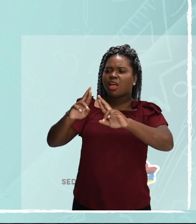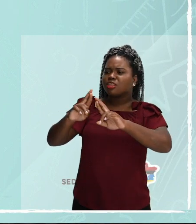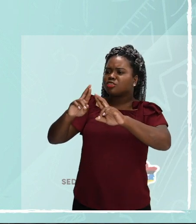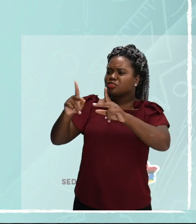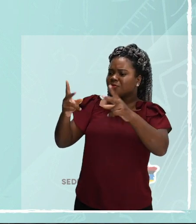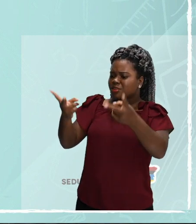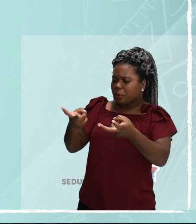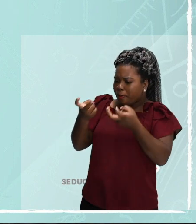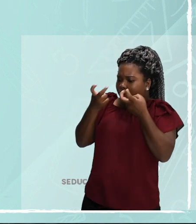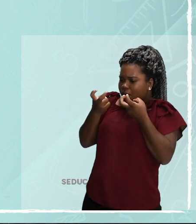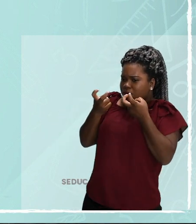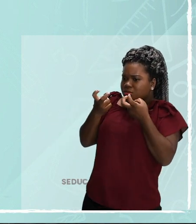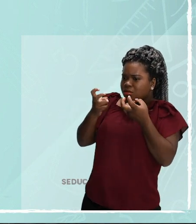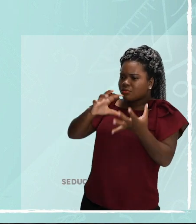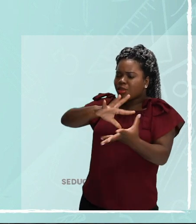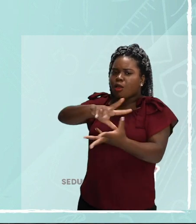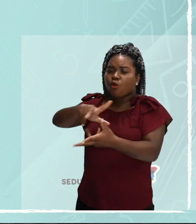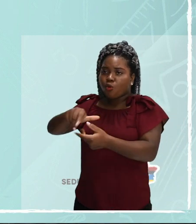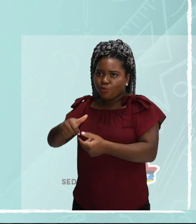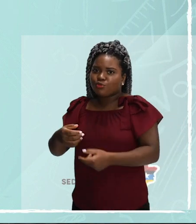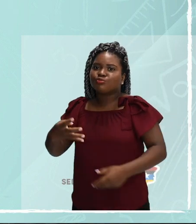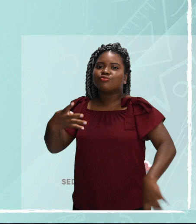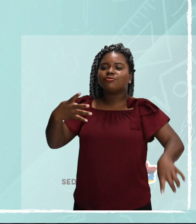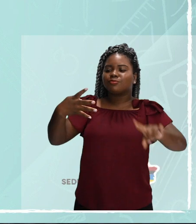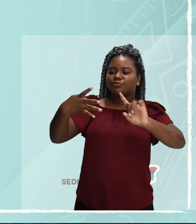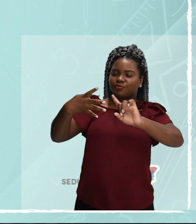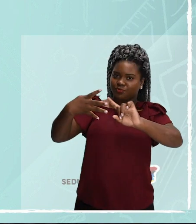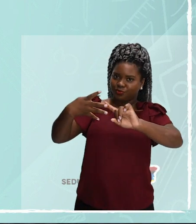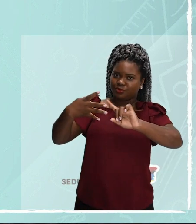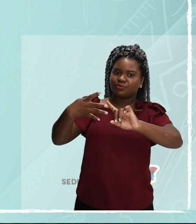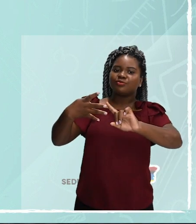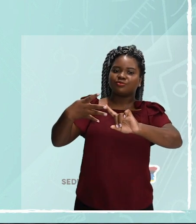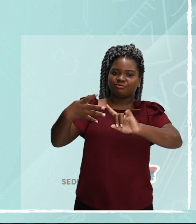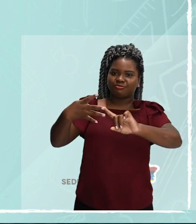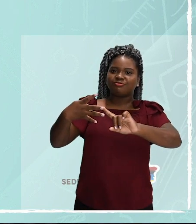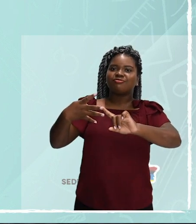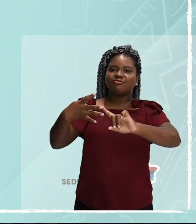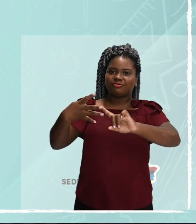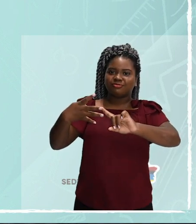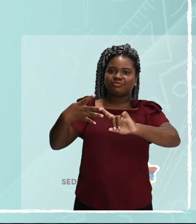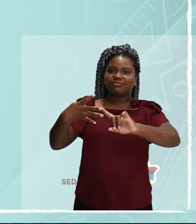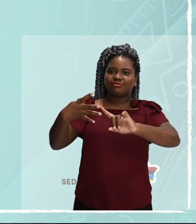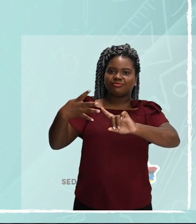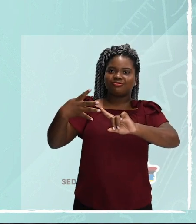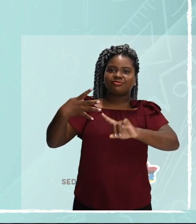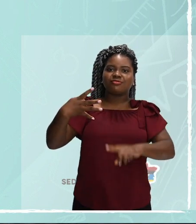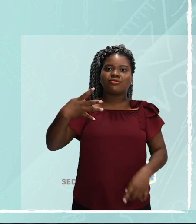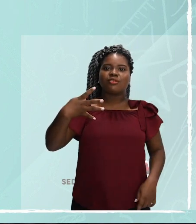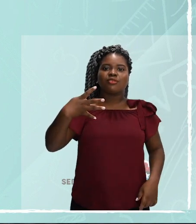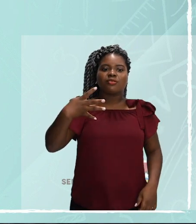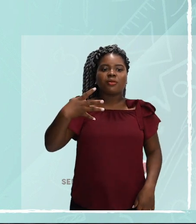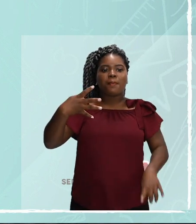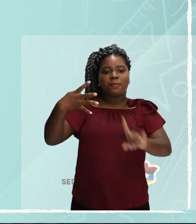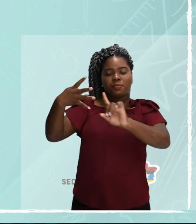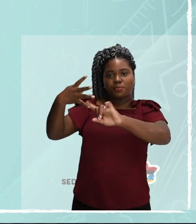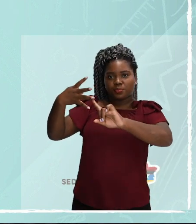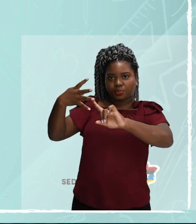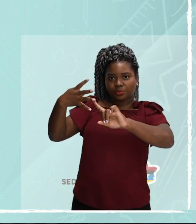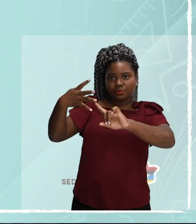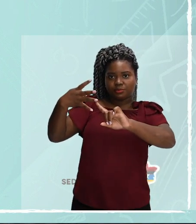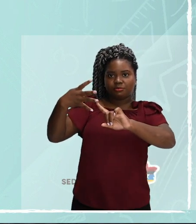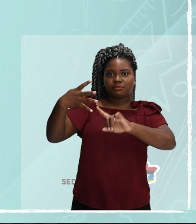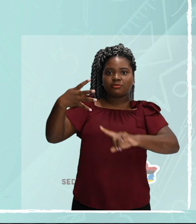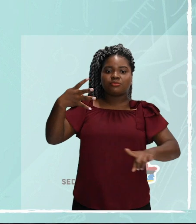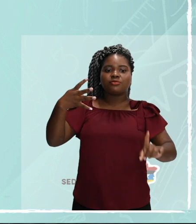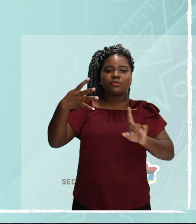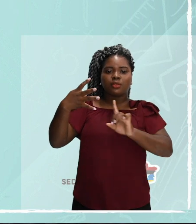diferentes formas de se enxergar o mundo, o sensoriamento remoto, os tipos de sensores e